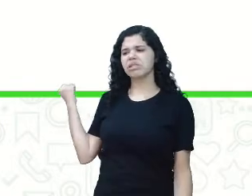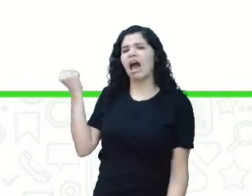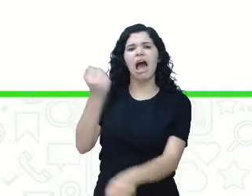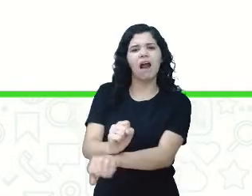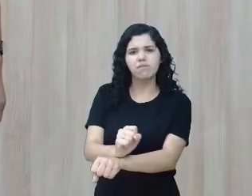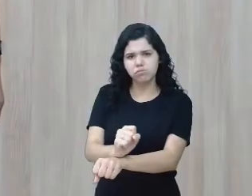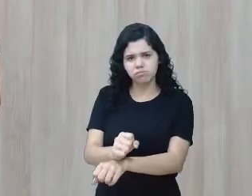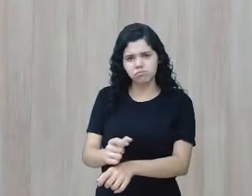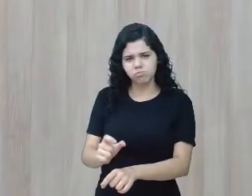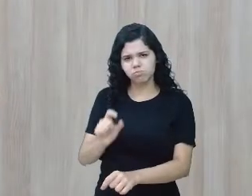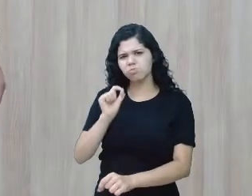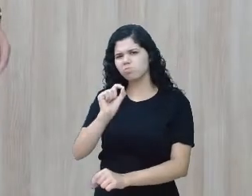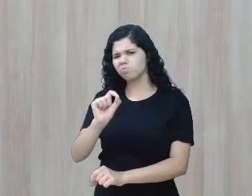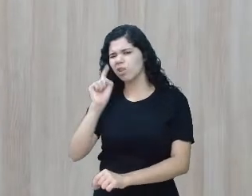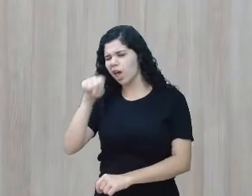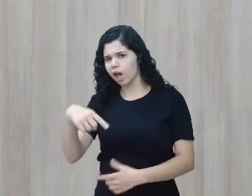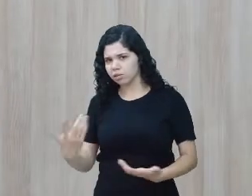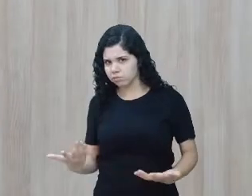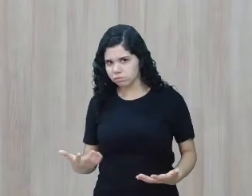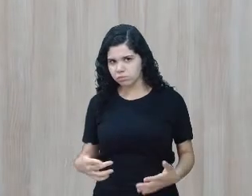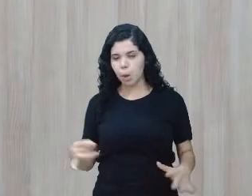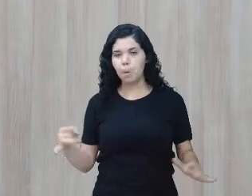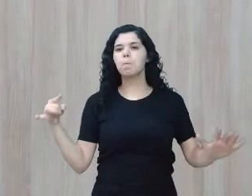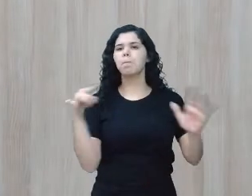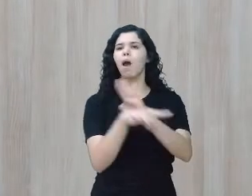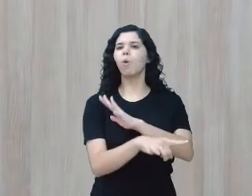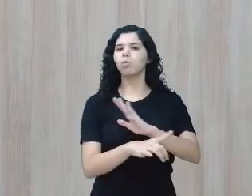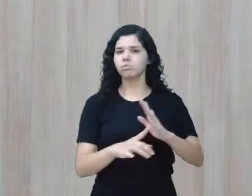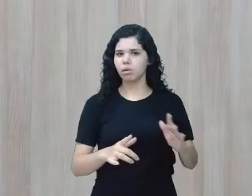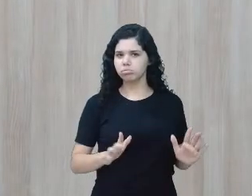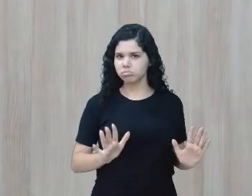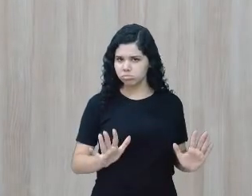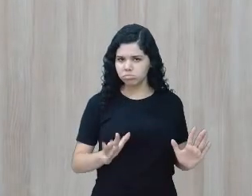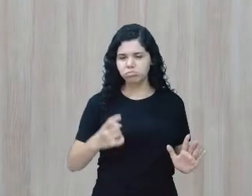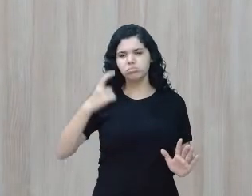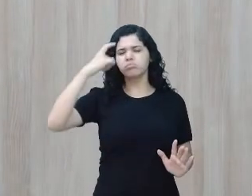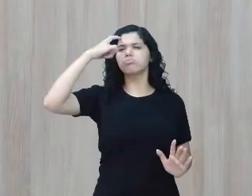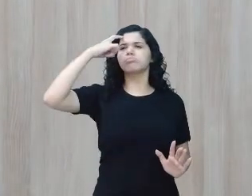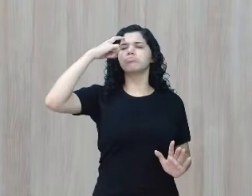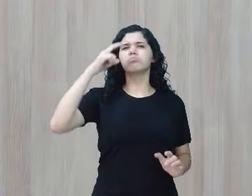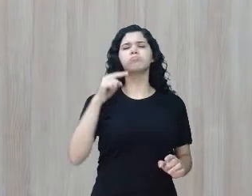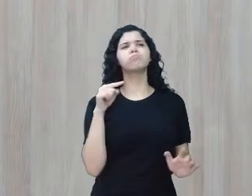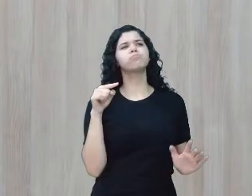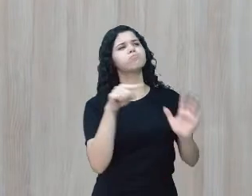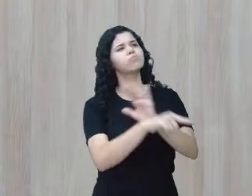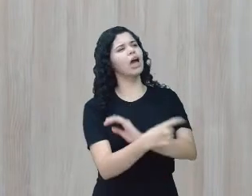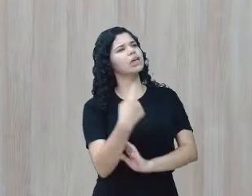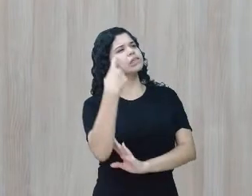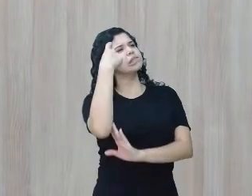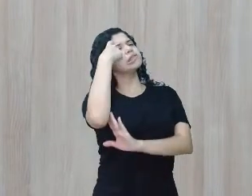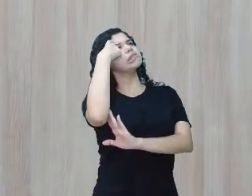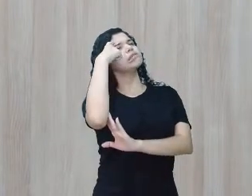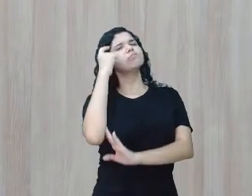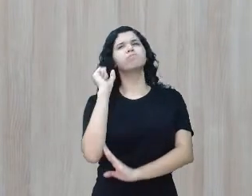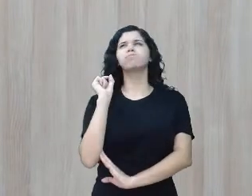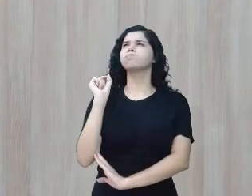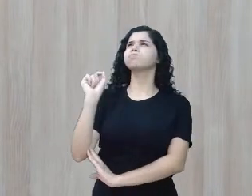nossa problematização hoje, a gente tem essa pergunta, esse questionamento que faz a gente